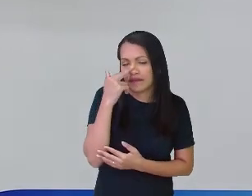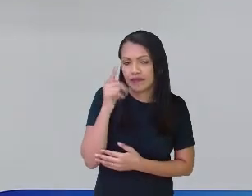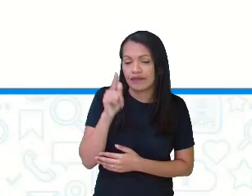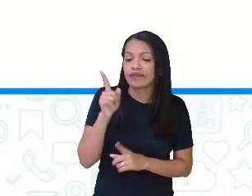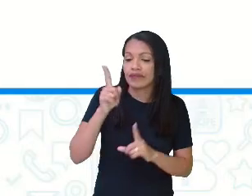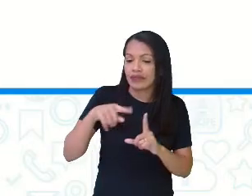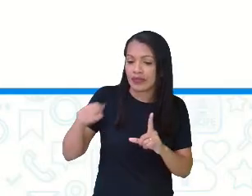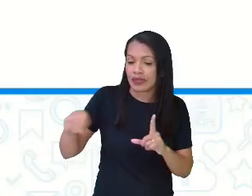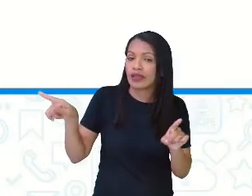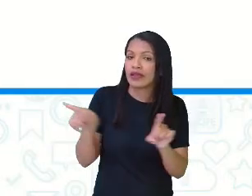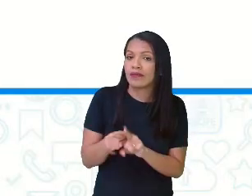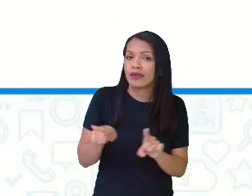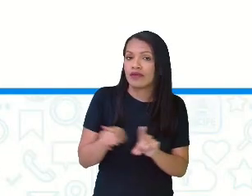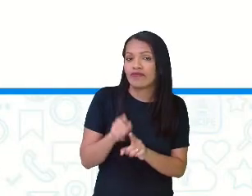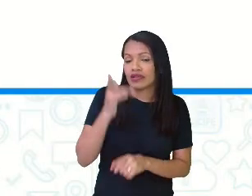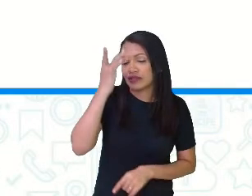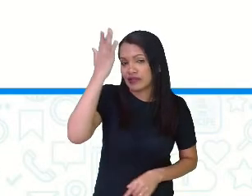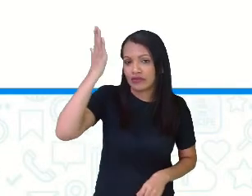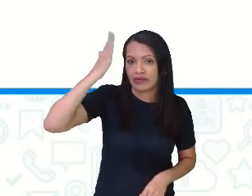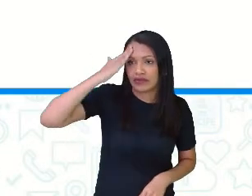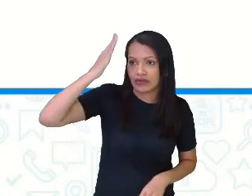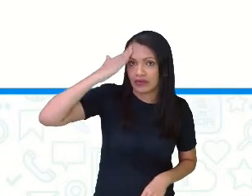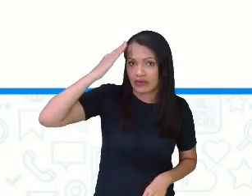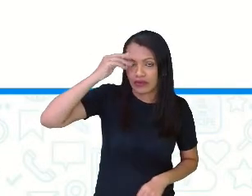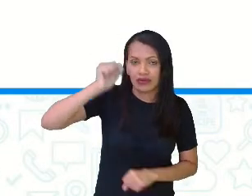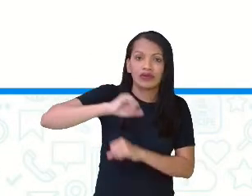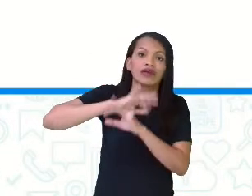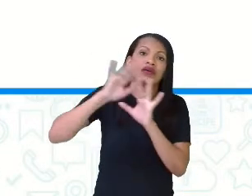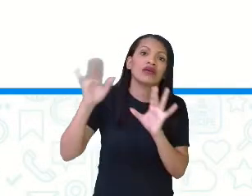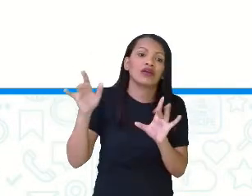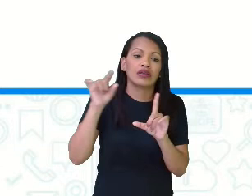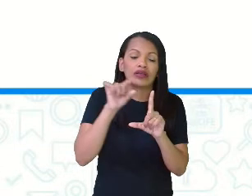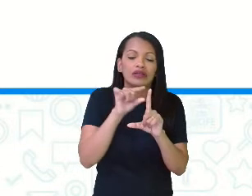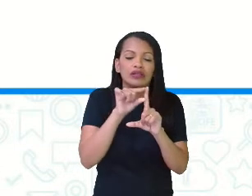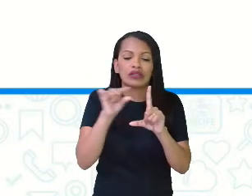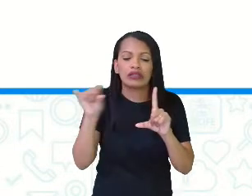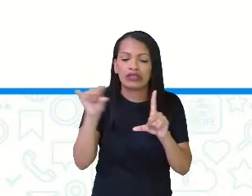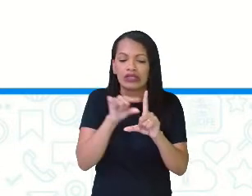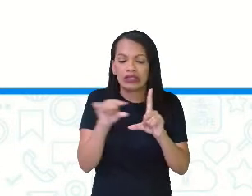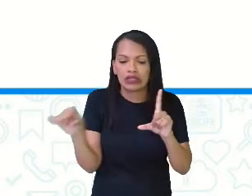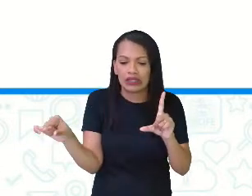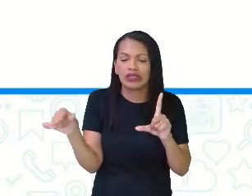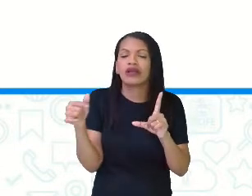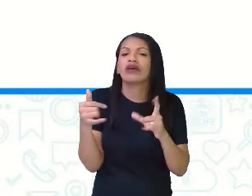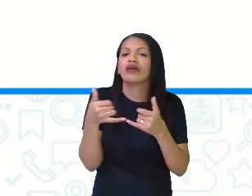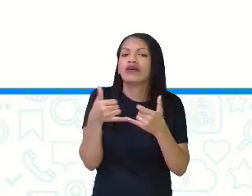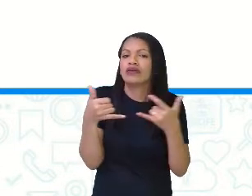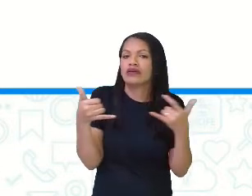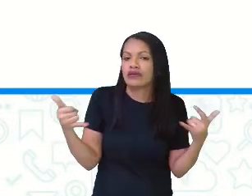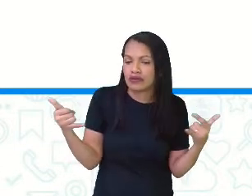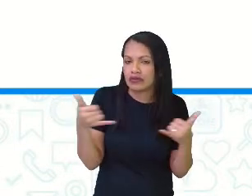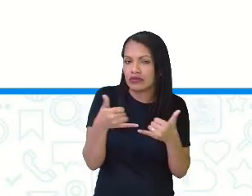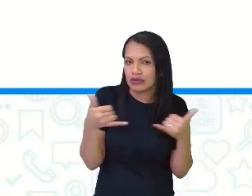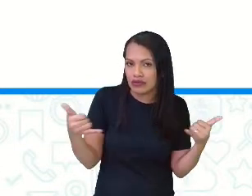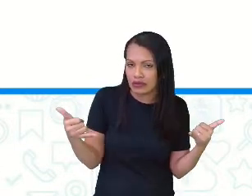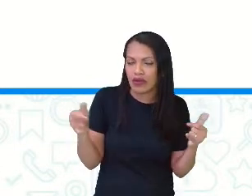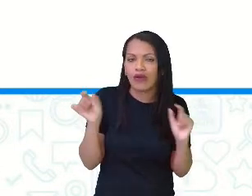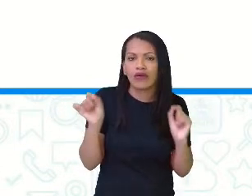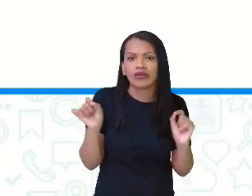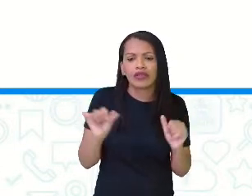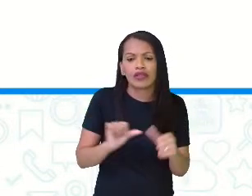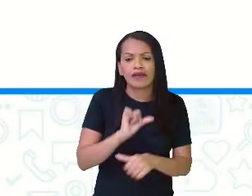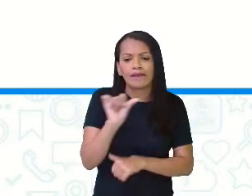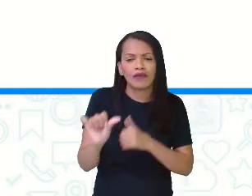elas facilitam o entendimento por meio de linhas e colunas que separam os dados. O que muda,